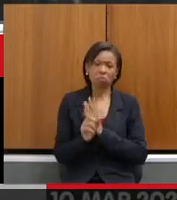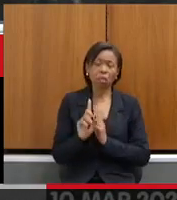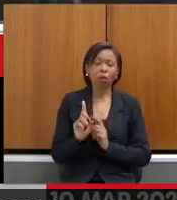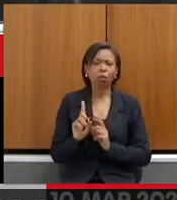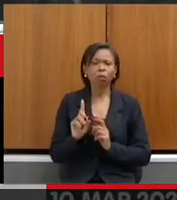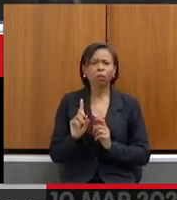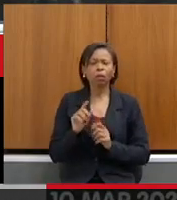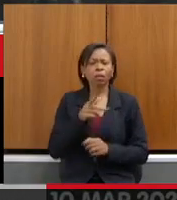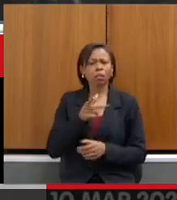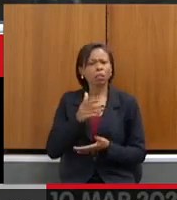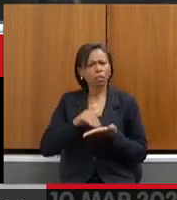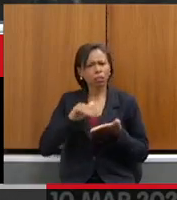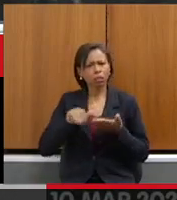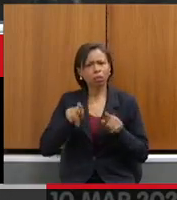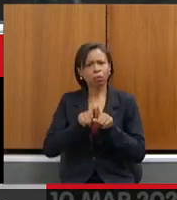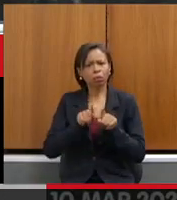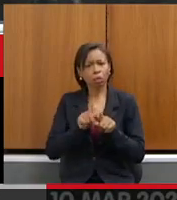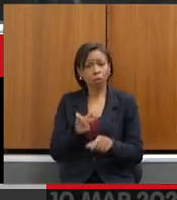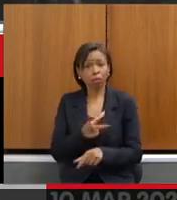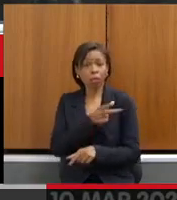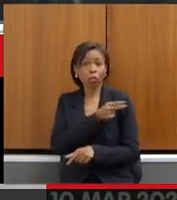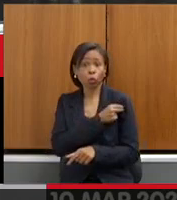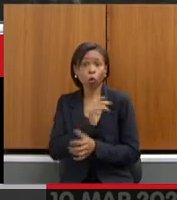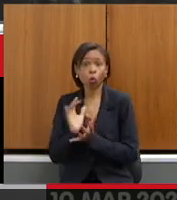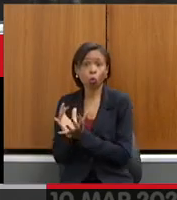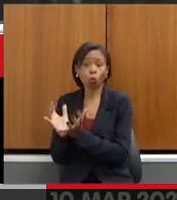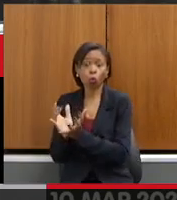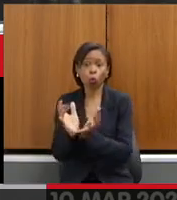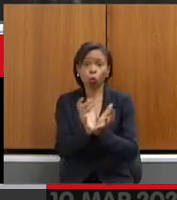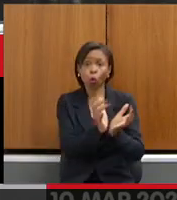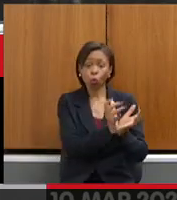vários grupos que não são prioritários